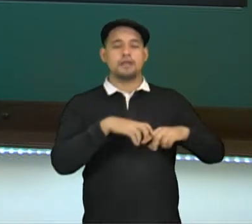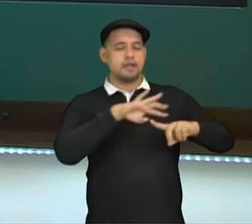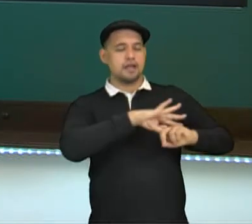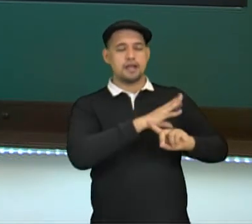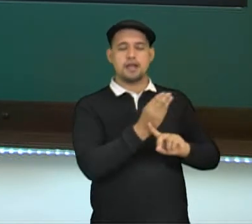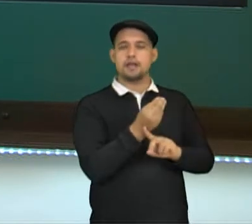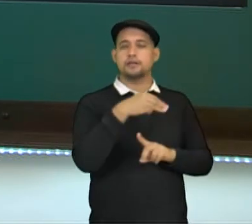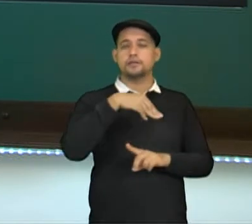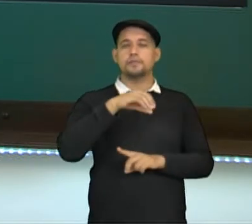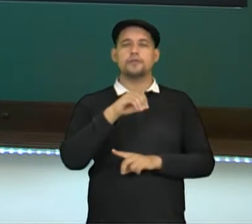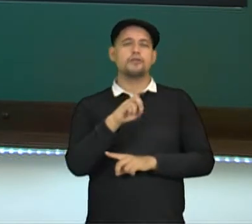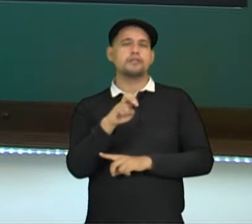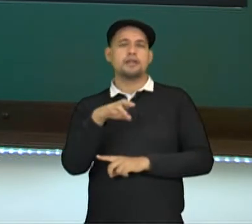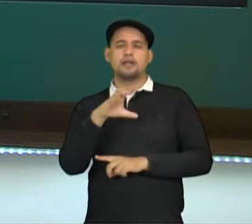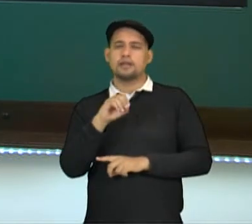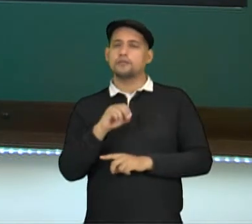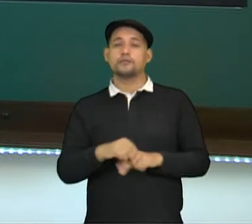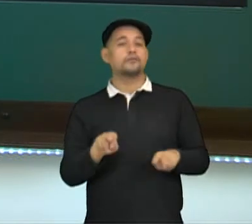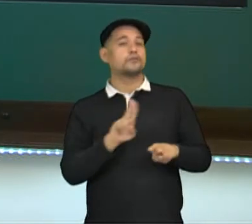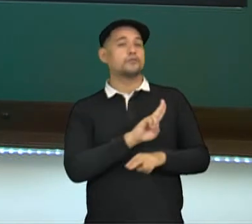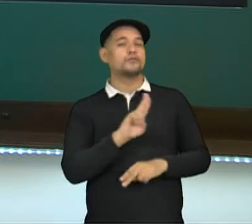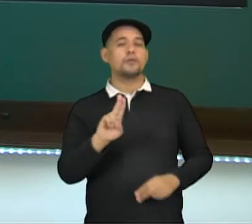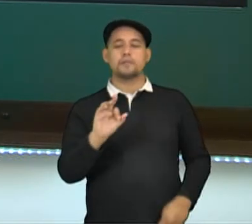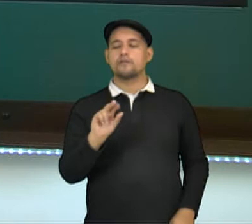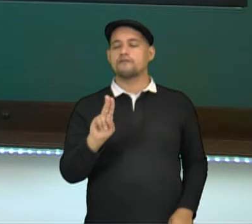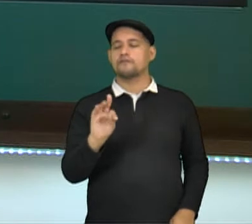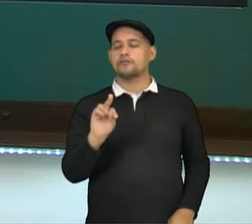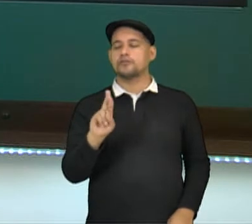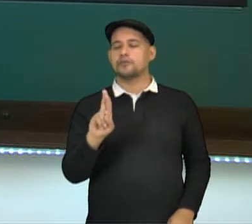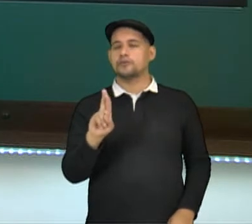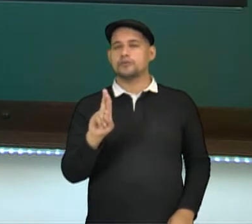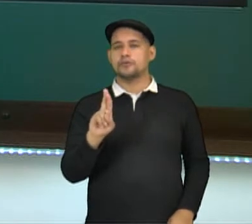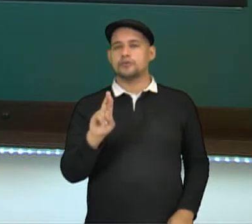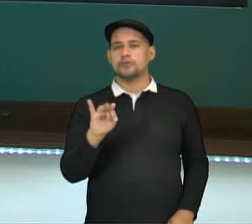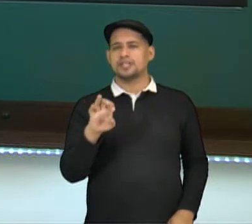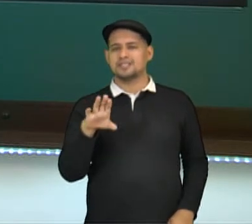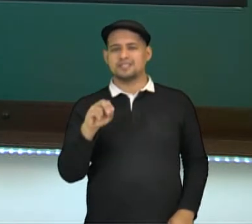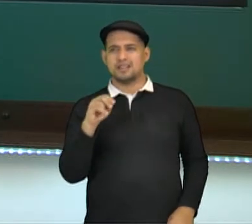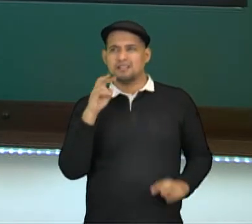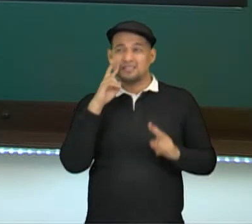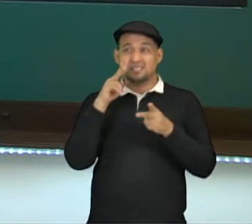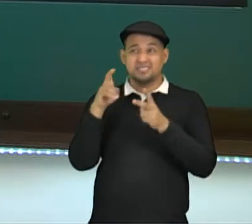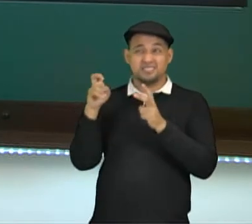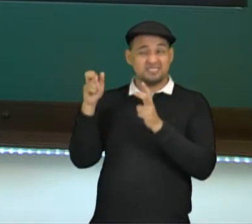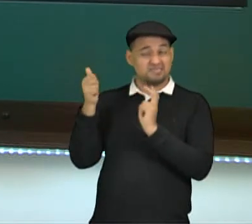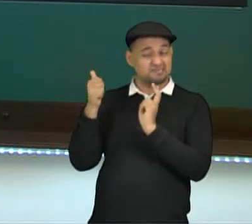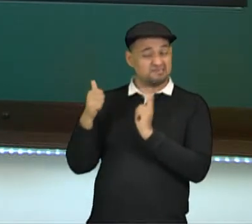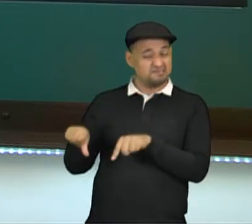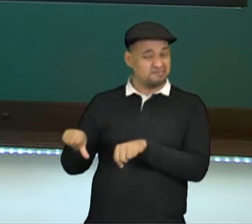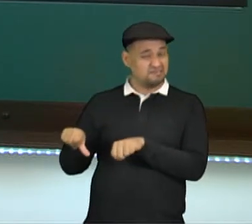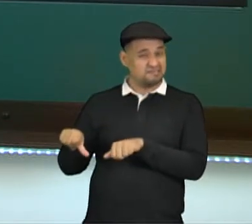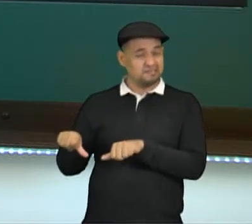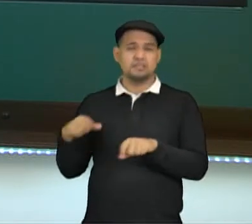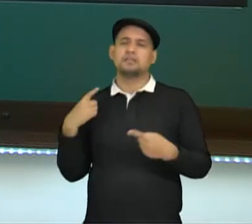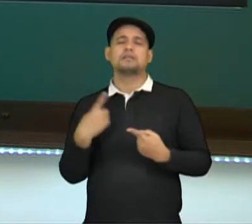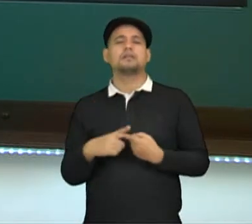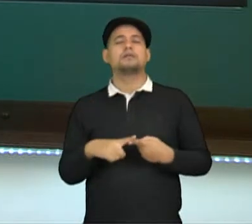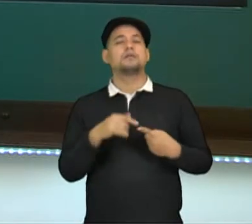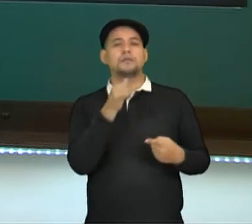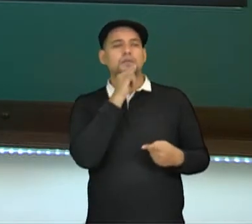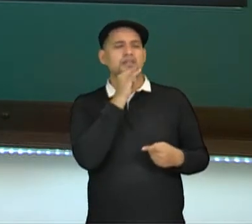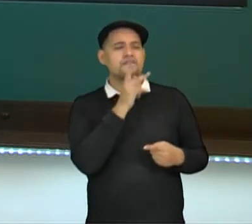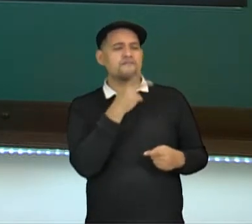que o termo futurista era um modo pejorativo? Então já era olhado com maus olhos por causa disso. A incitação da violência,